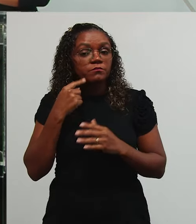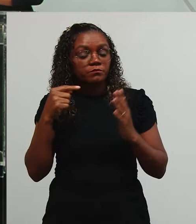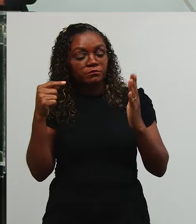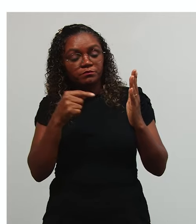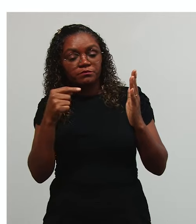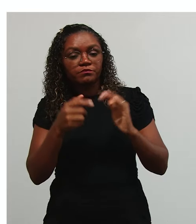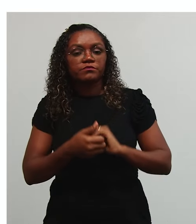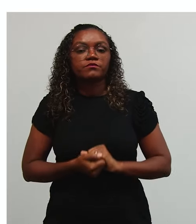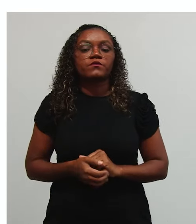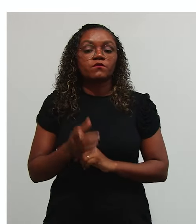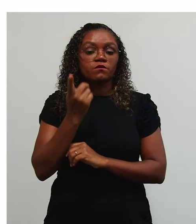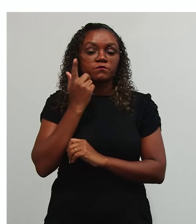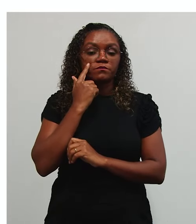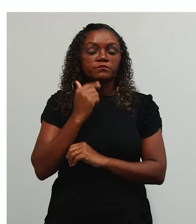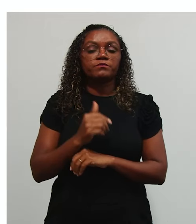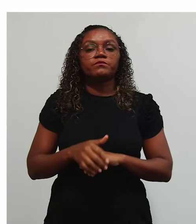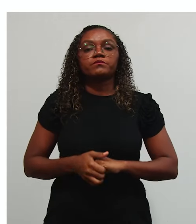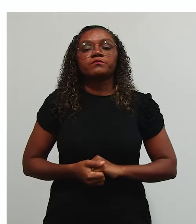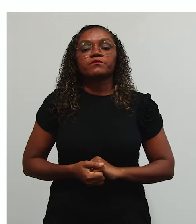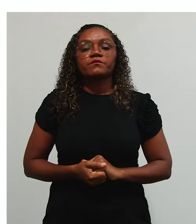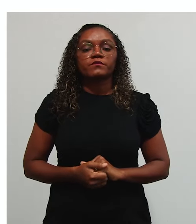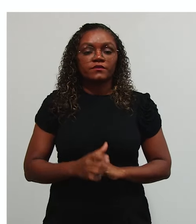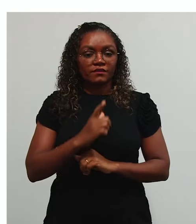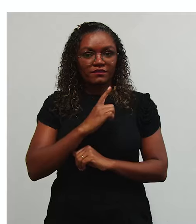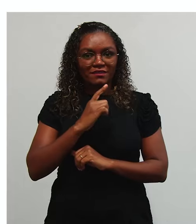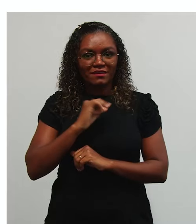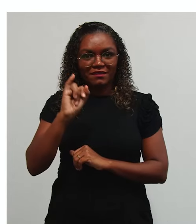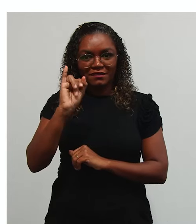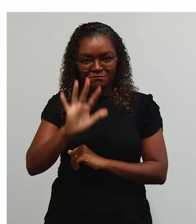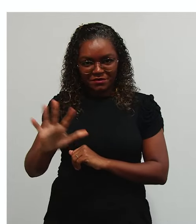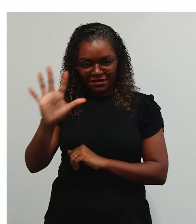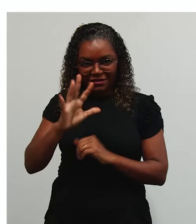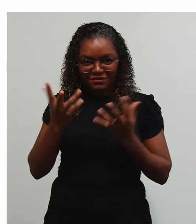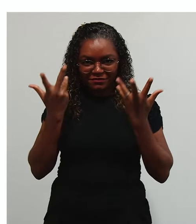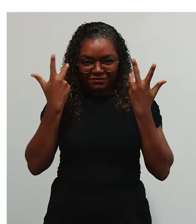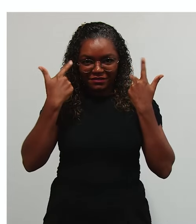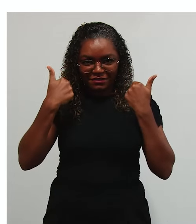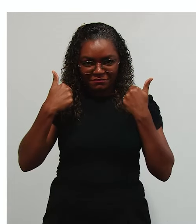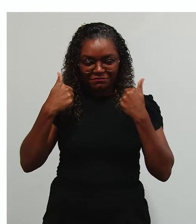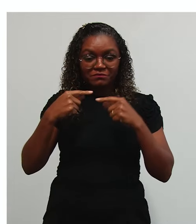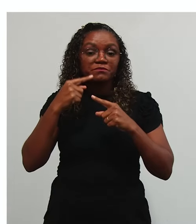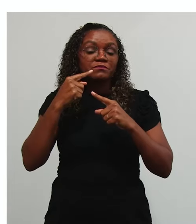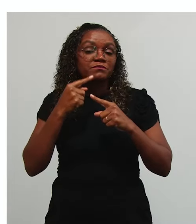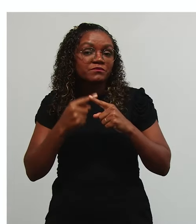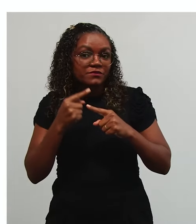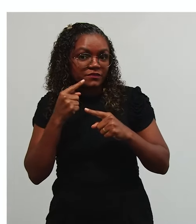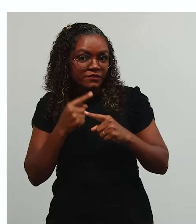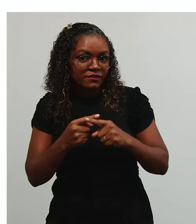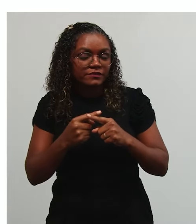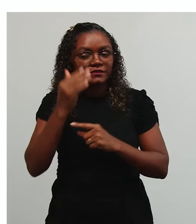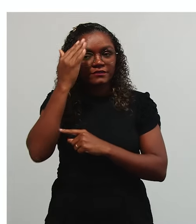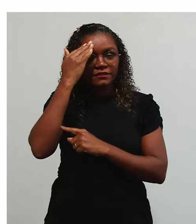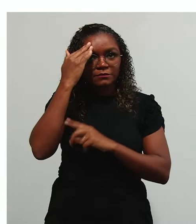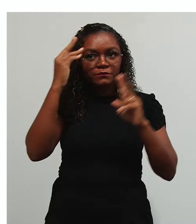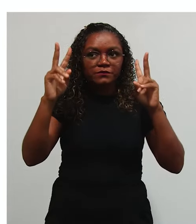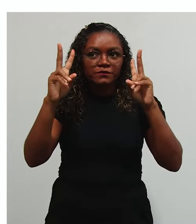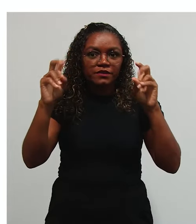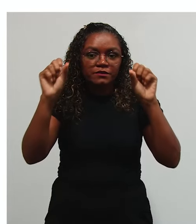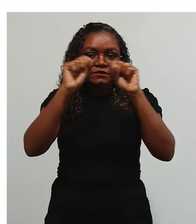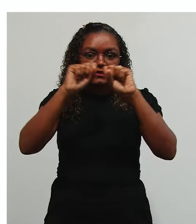pessoal olha só aqui eu já coloquei essa imagem PR vocês perceberem que quando a gente tá falando